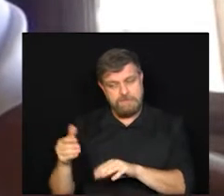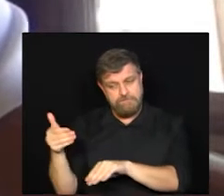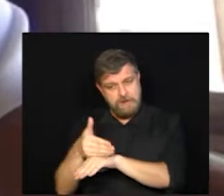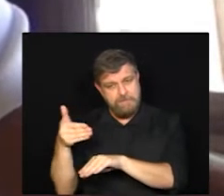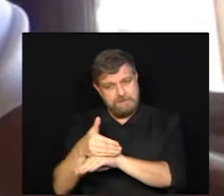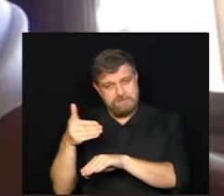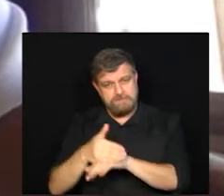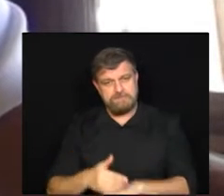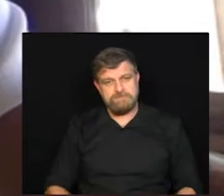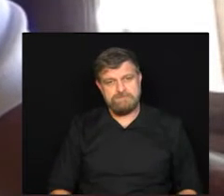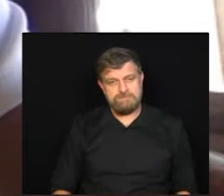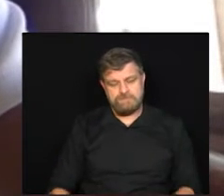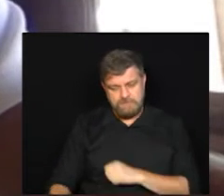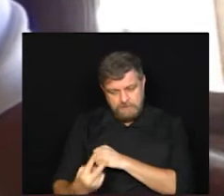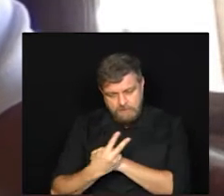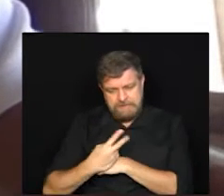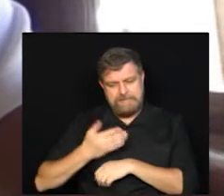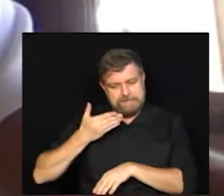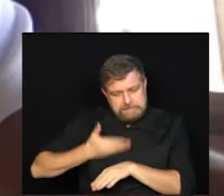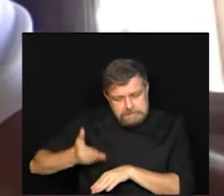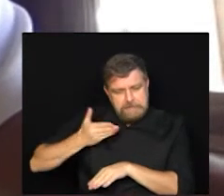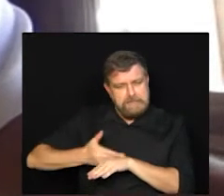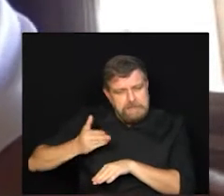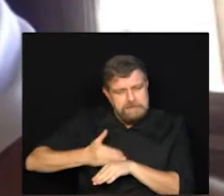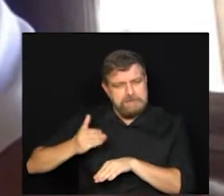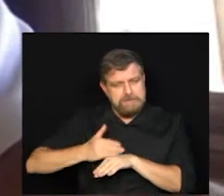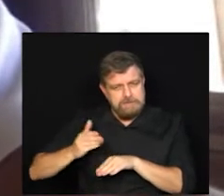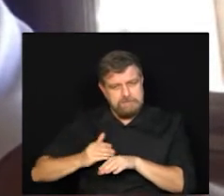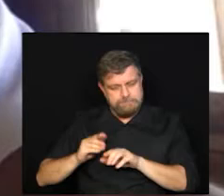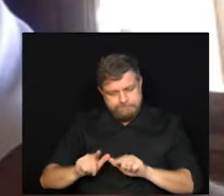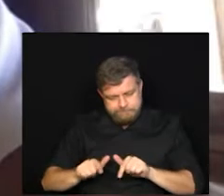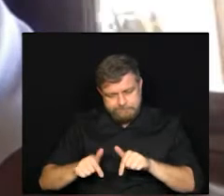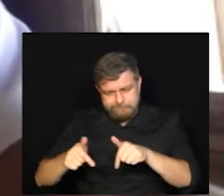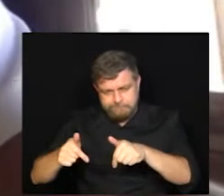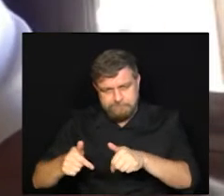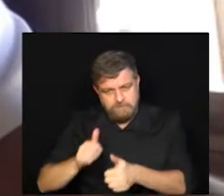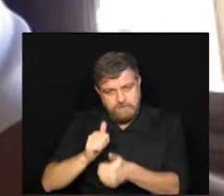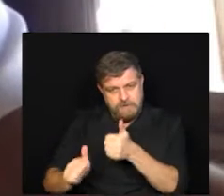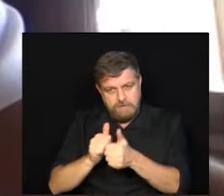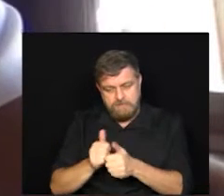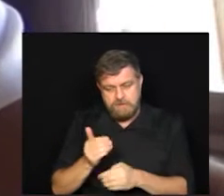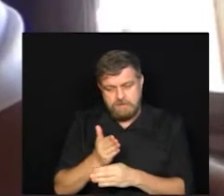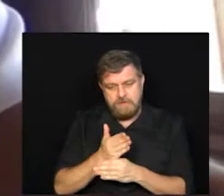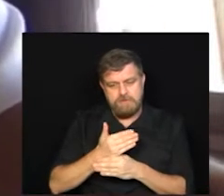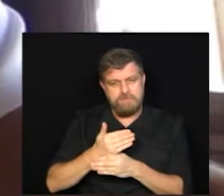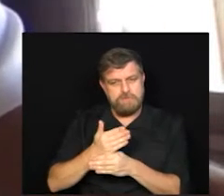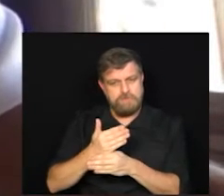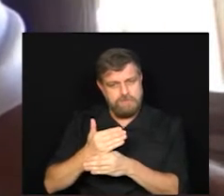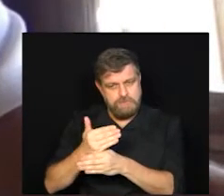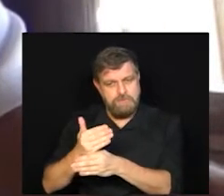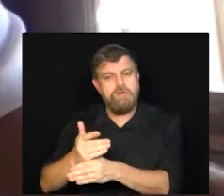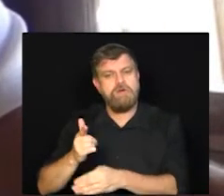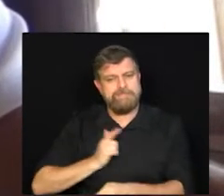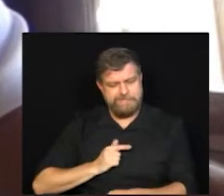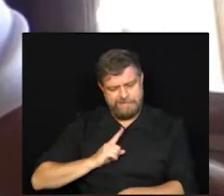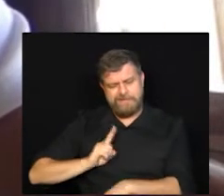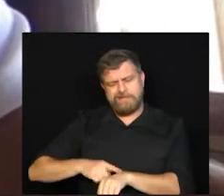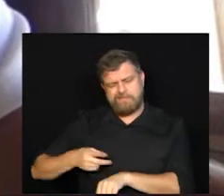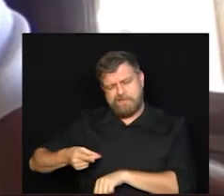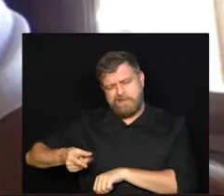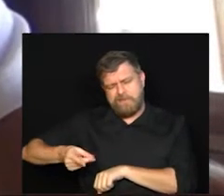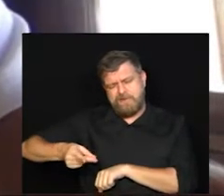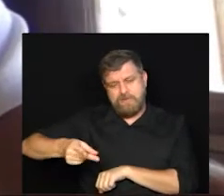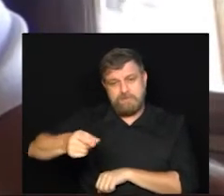se seguir se cuidando e treinando e se dedicando ao esporte, com certeza tem muito tempo pela frente ainda.